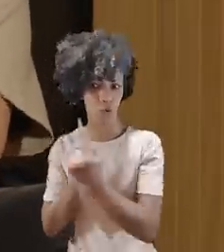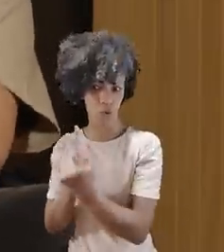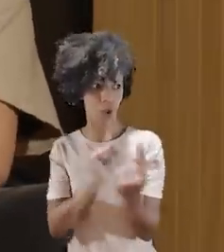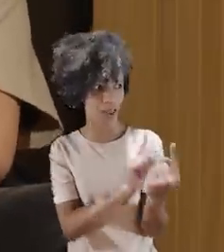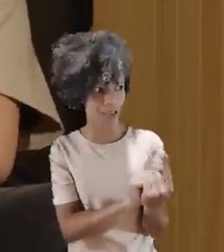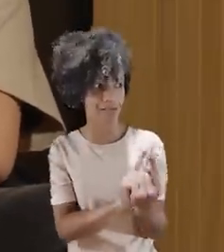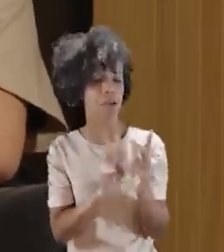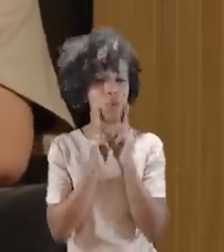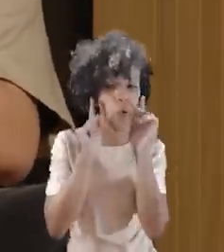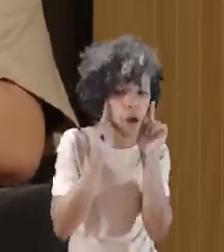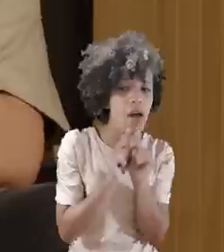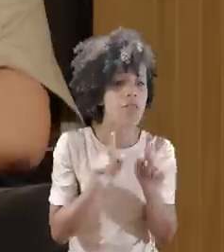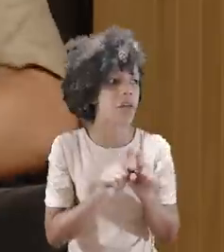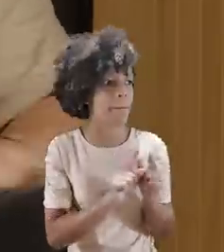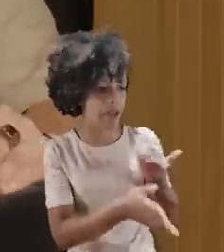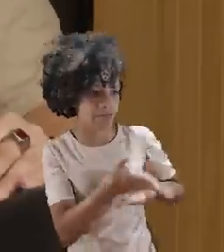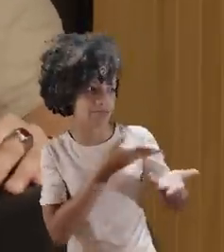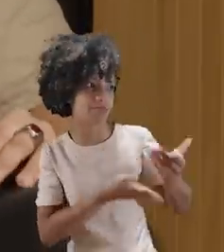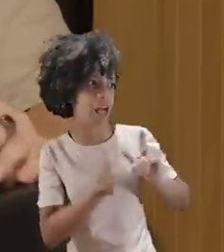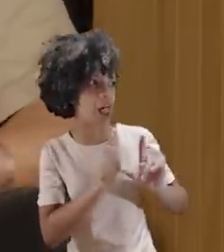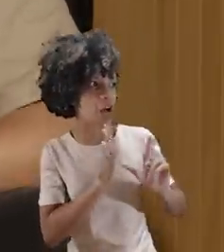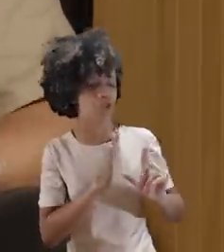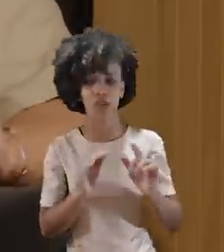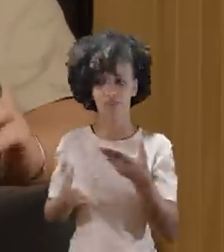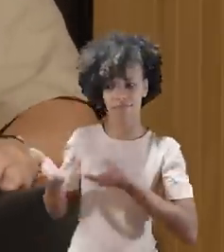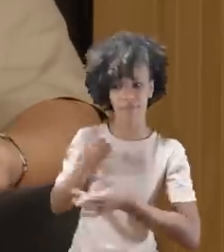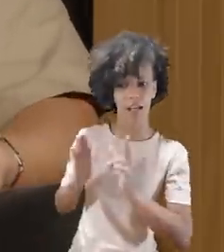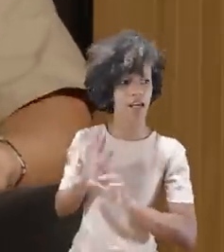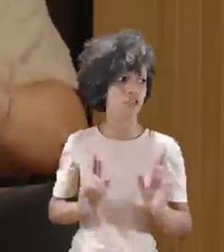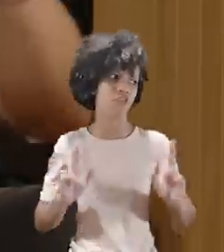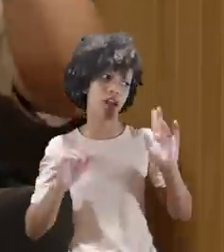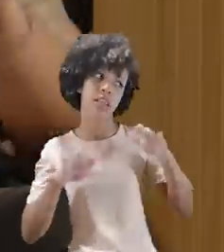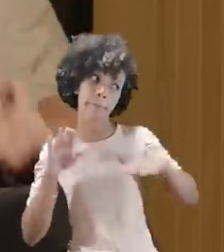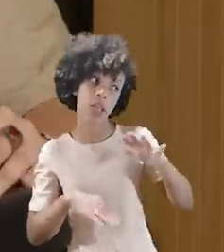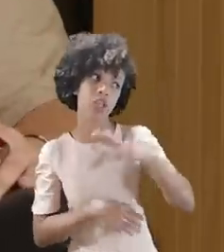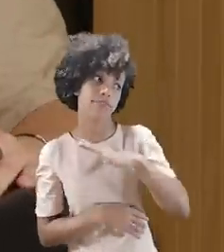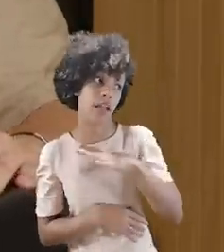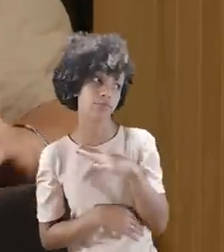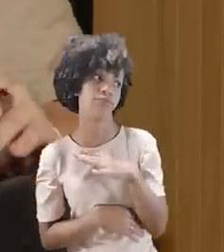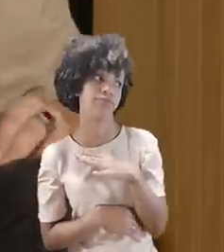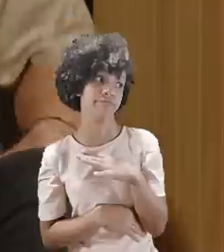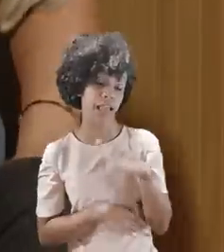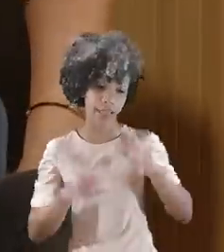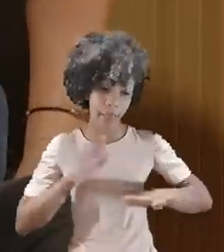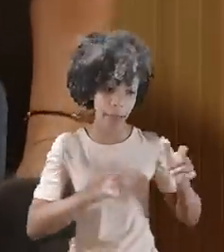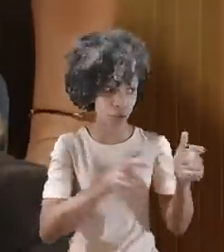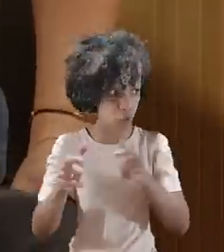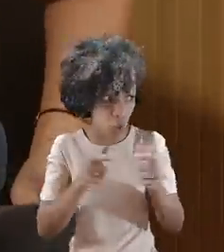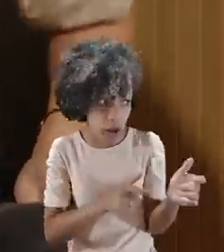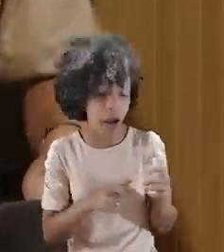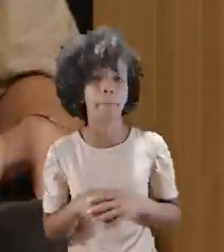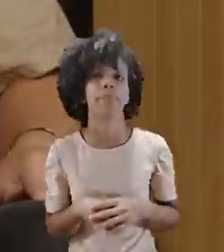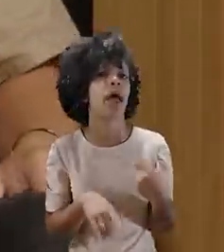do barbeiro com os clientes dos clientes com a barbearia é totalmente diferente de dependendo do bairro assim é